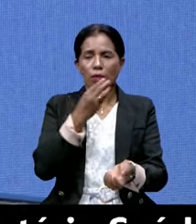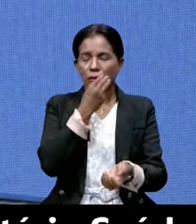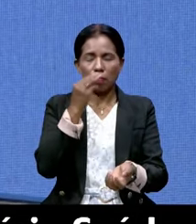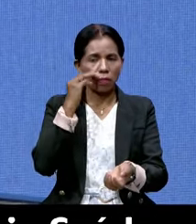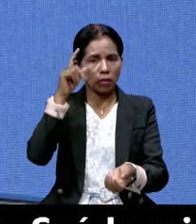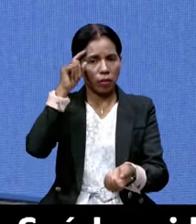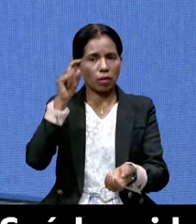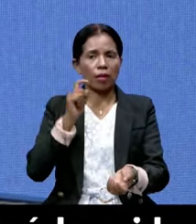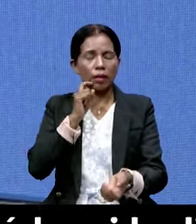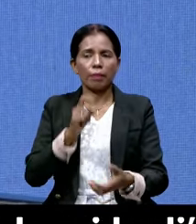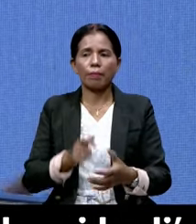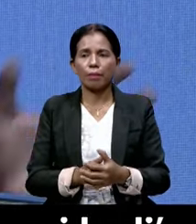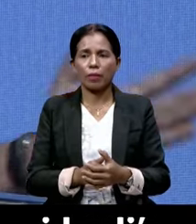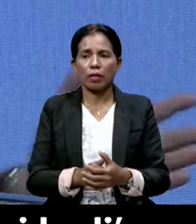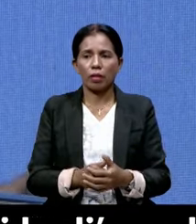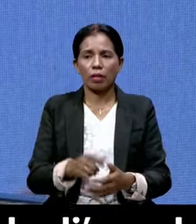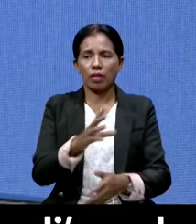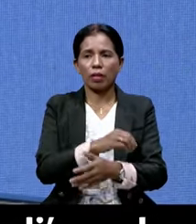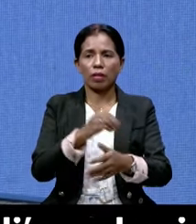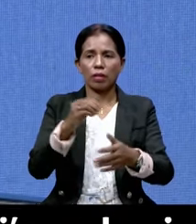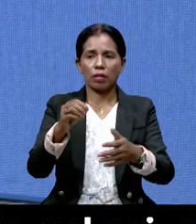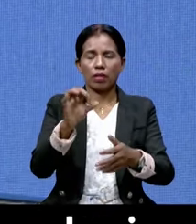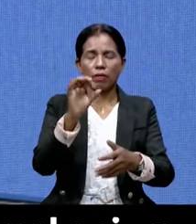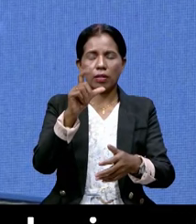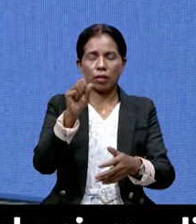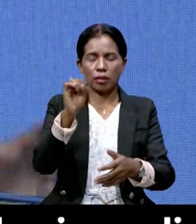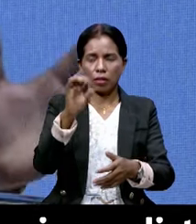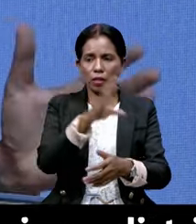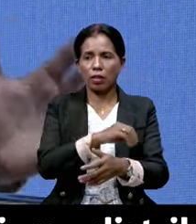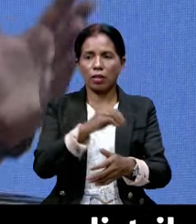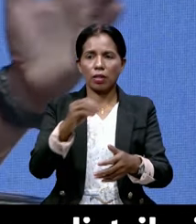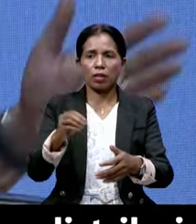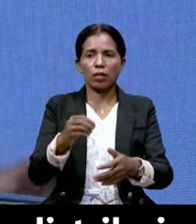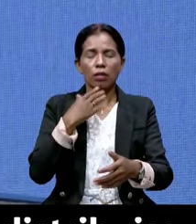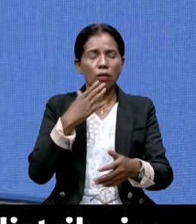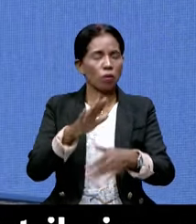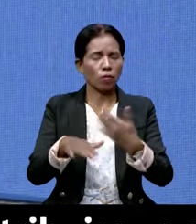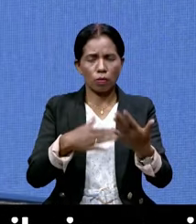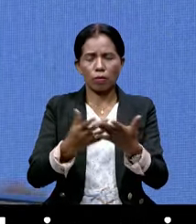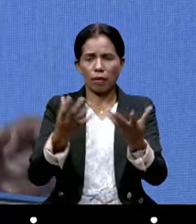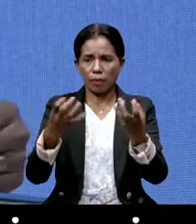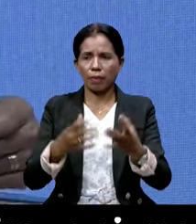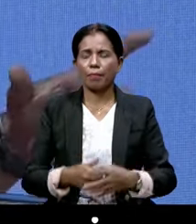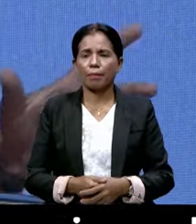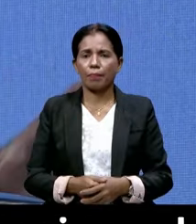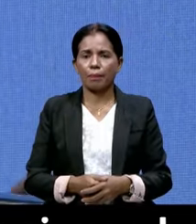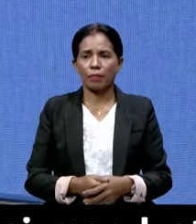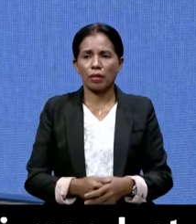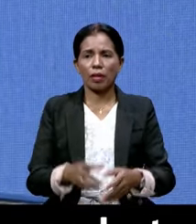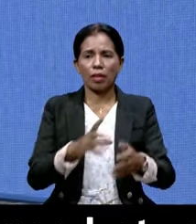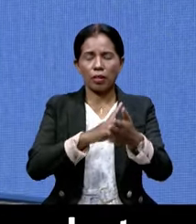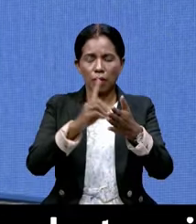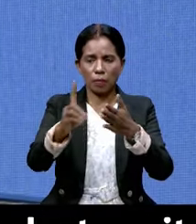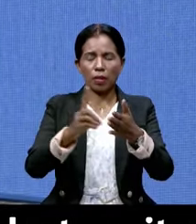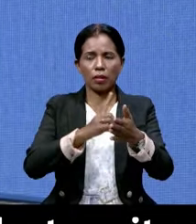Guzmão, Engenheiro Matibian falecido Mário Carascalão, Sr. Avelino Coelho, Sr. Selutano. Semana a semana, a